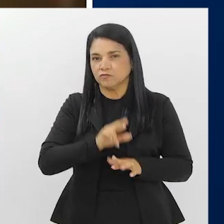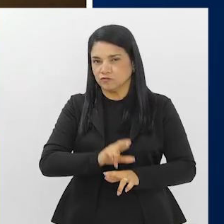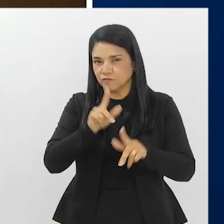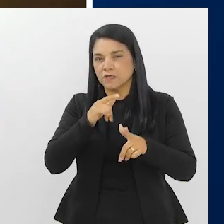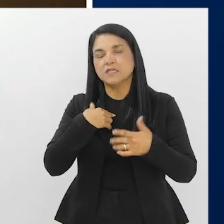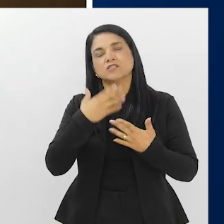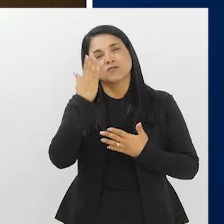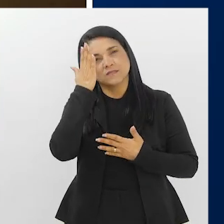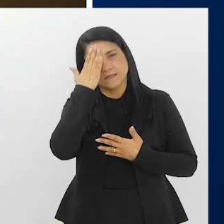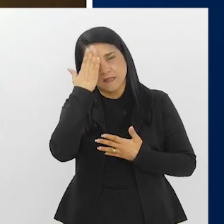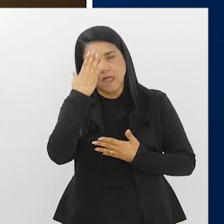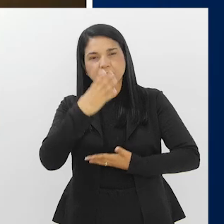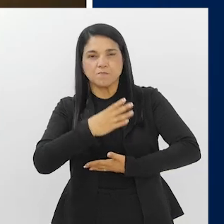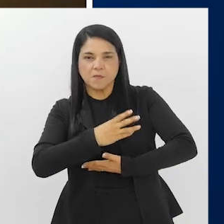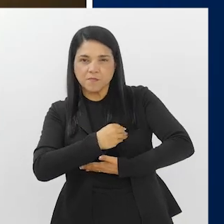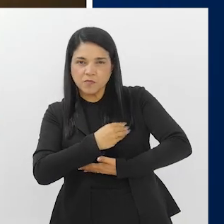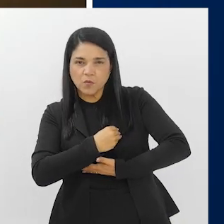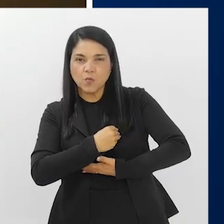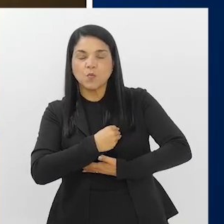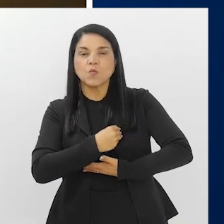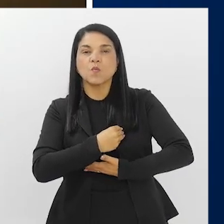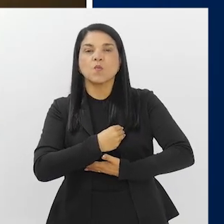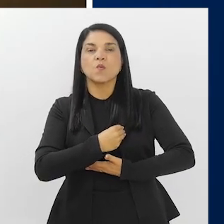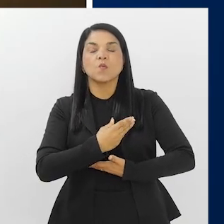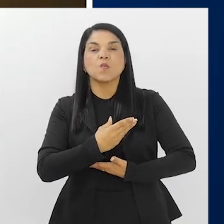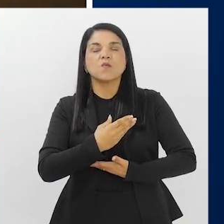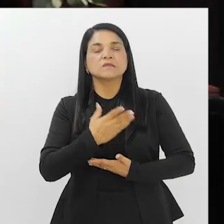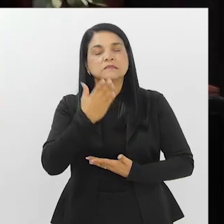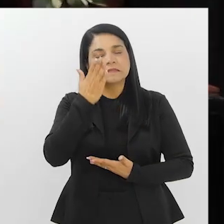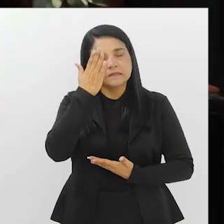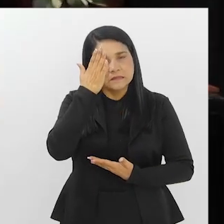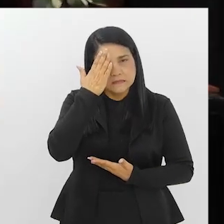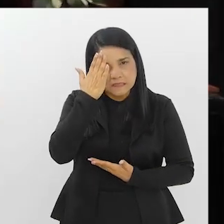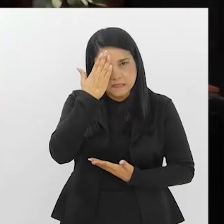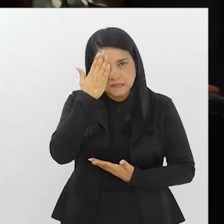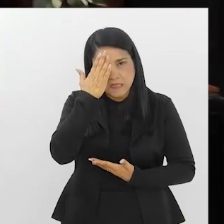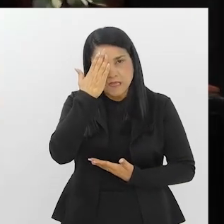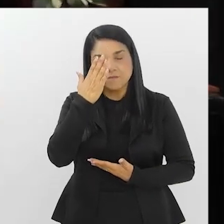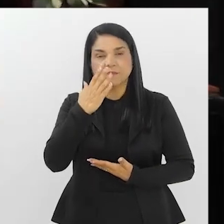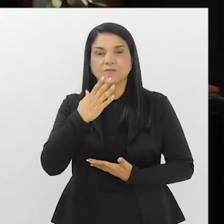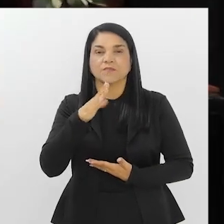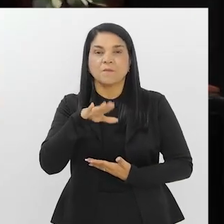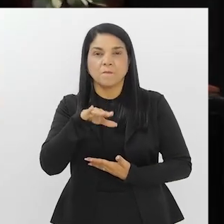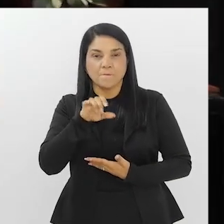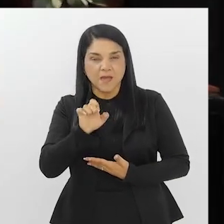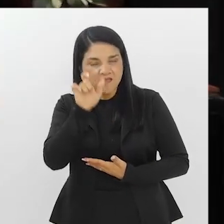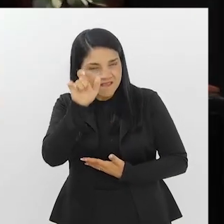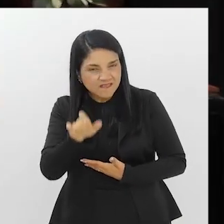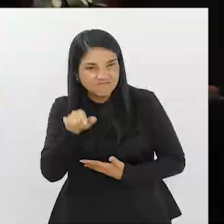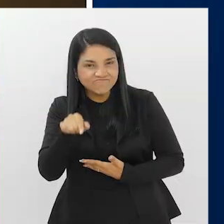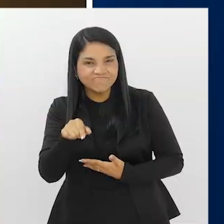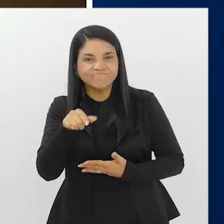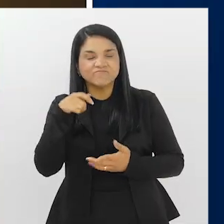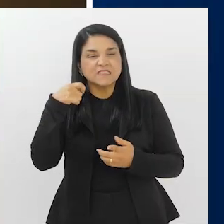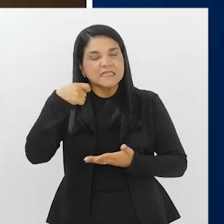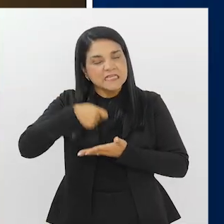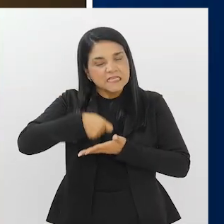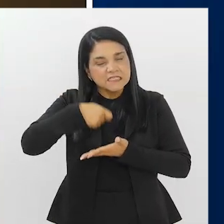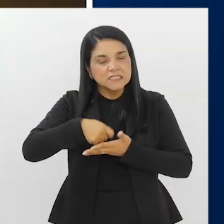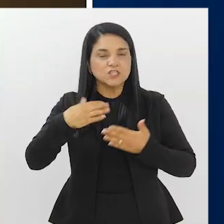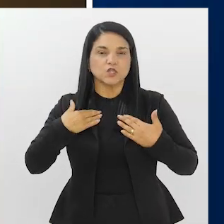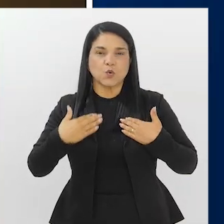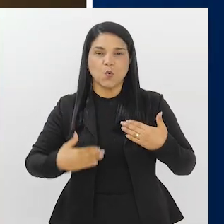sobre alguém que já amamentou, ou a própria pessoa que já passou por isso. A gente sabe que, enquanto mãe, é exigido muito, né? Do